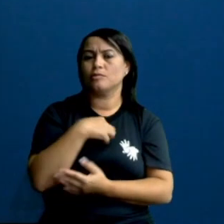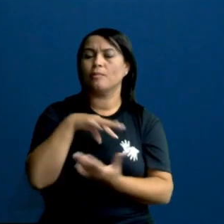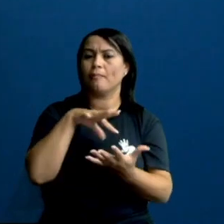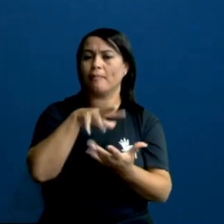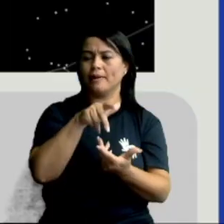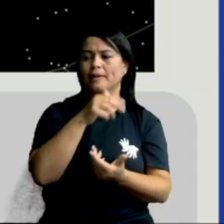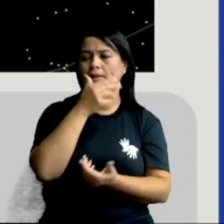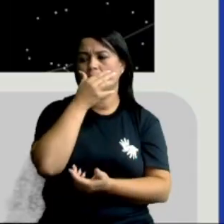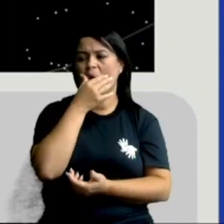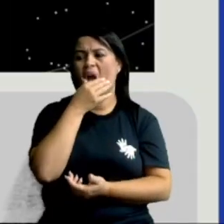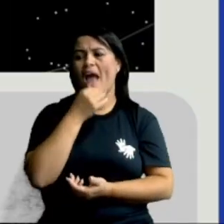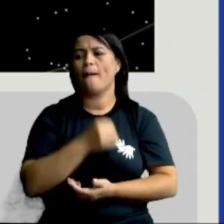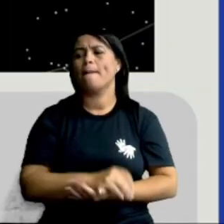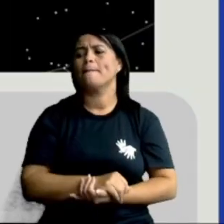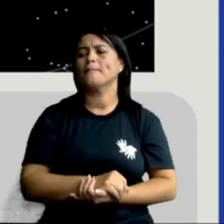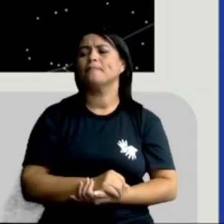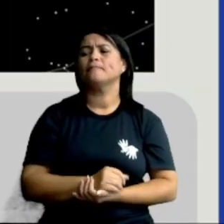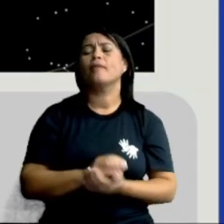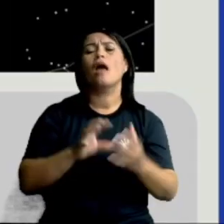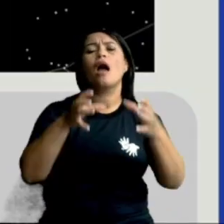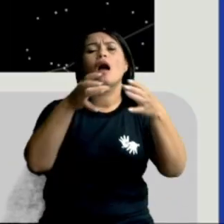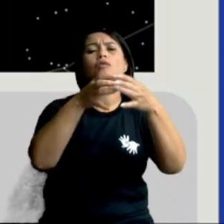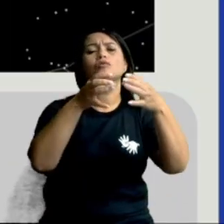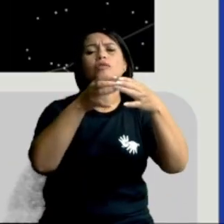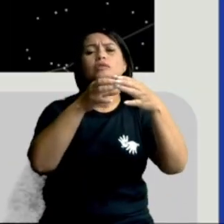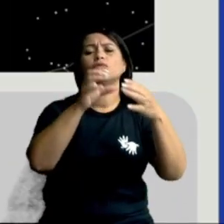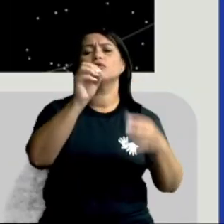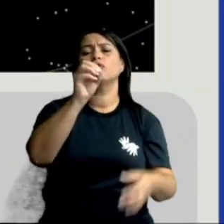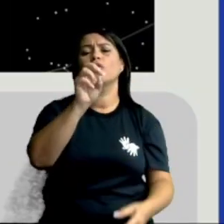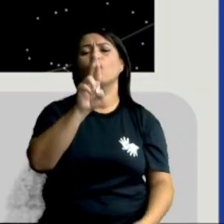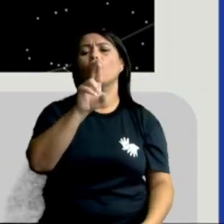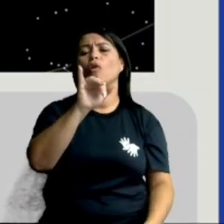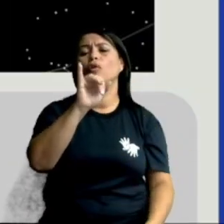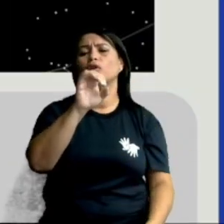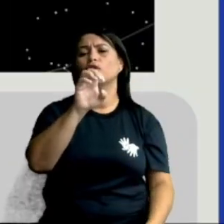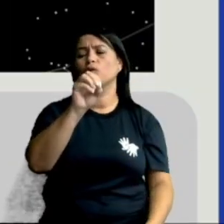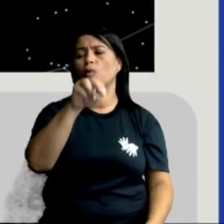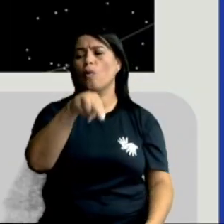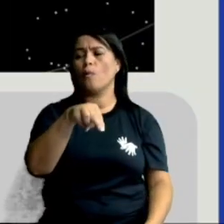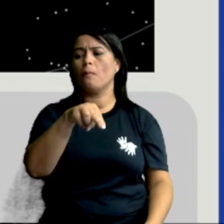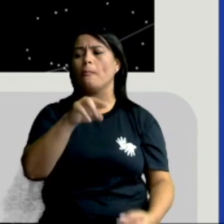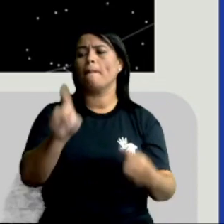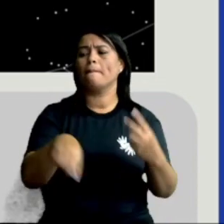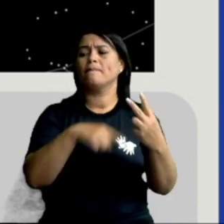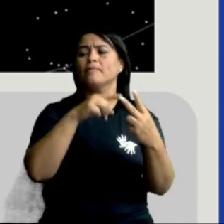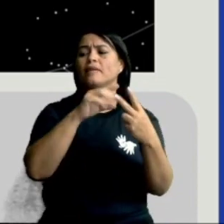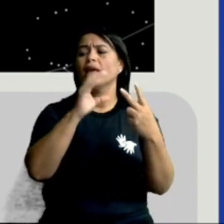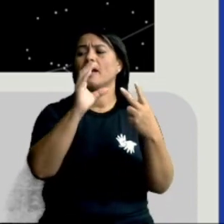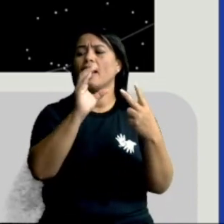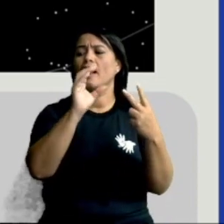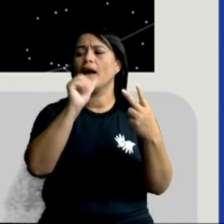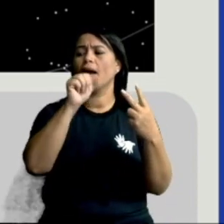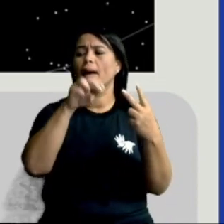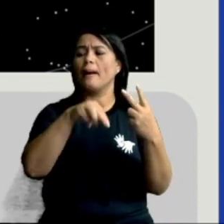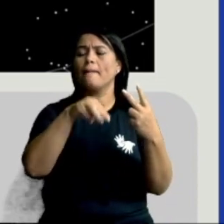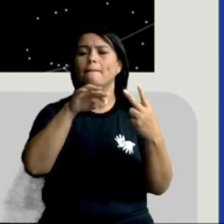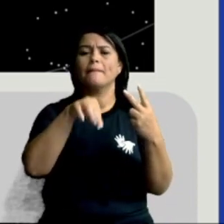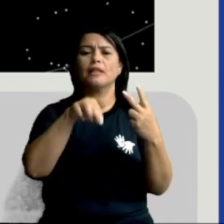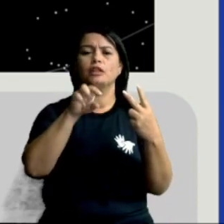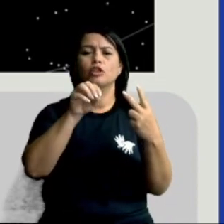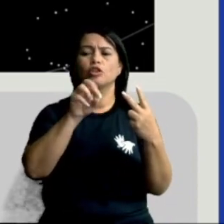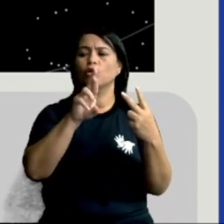planeta. A constelação de Órion, a constelação de Cão Menor, constelação